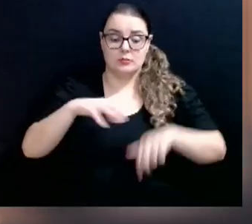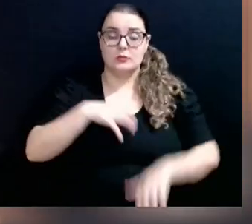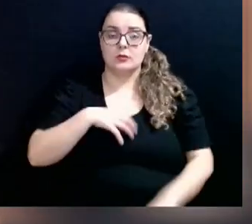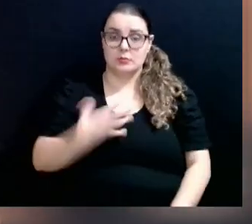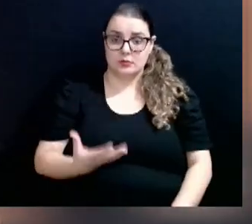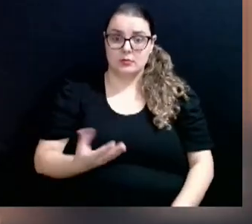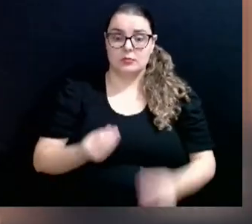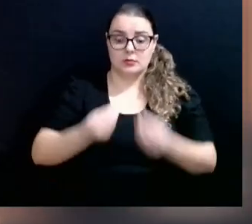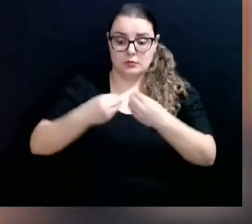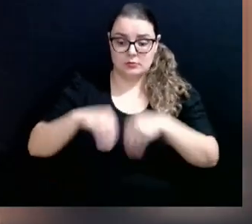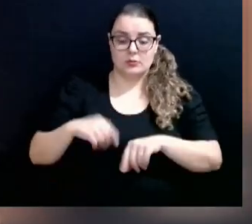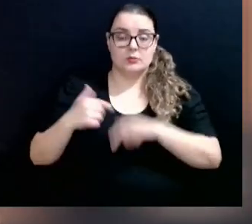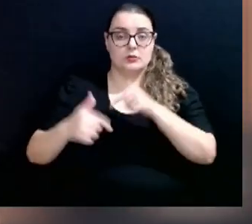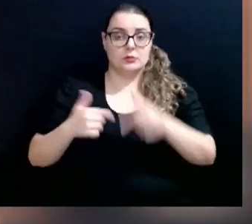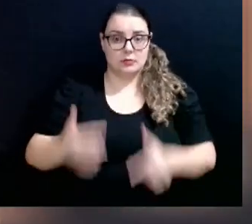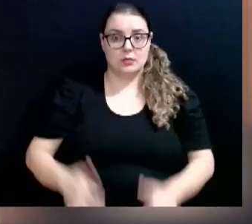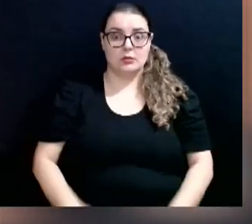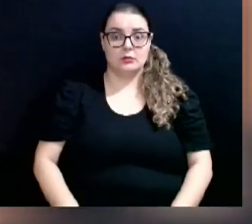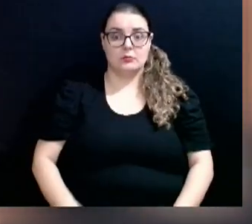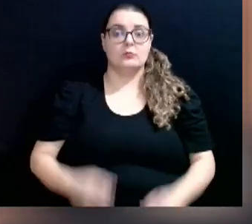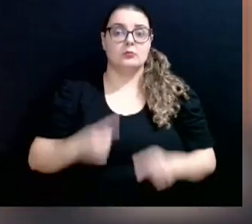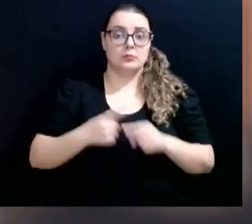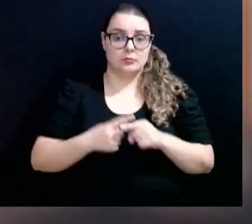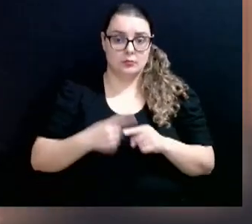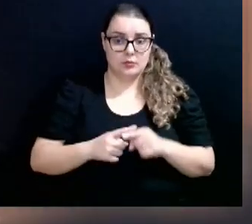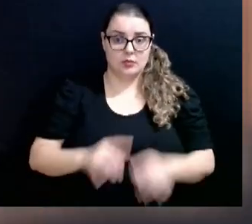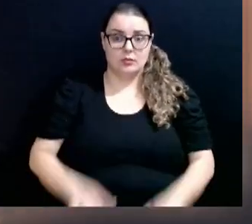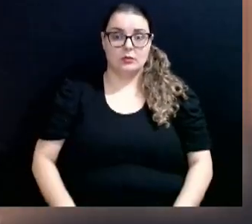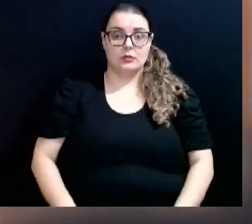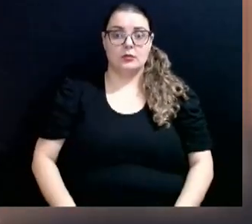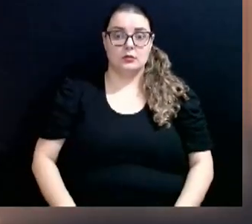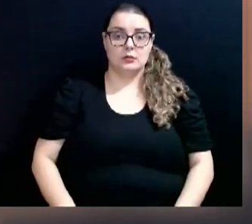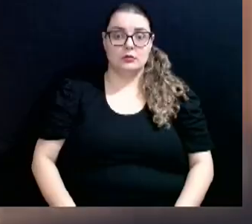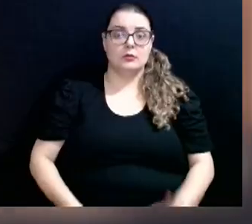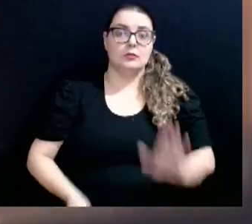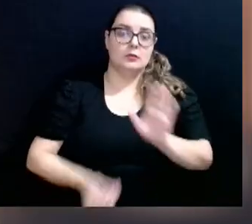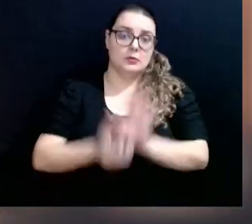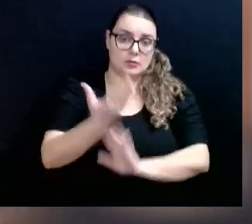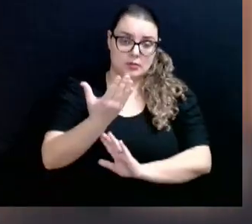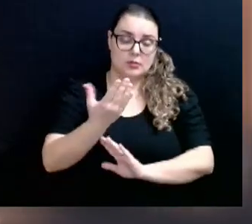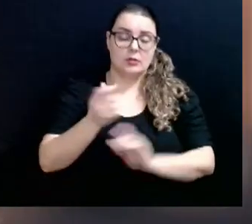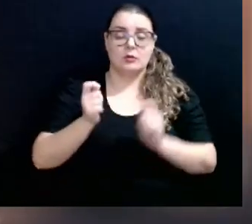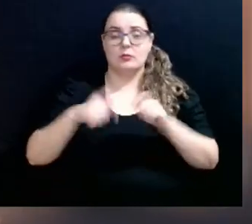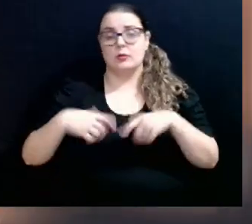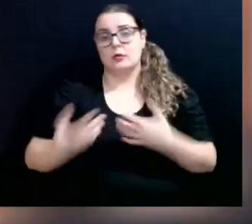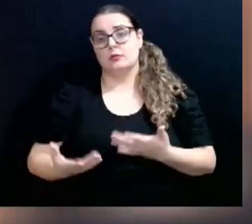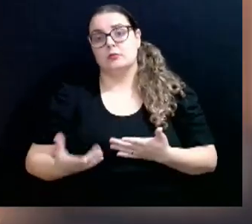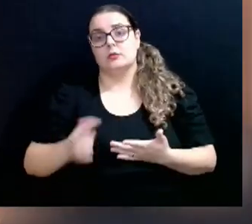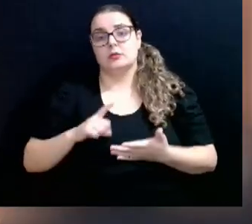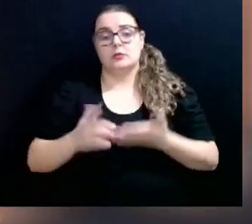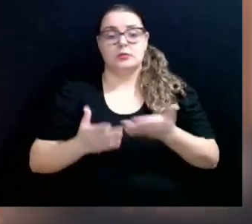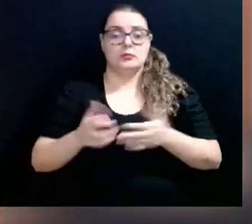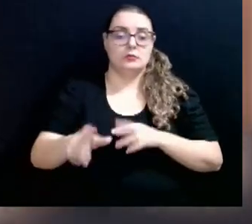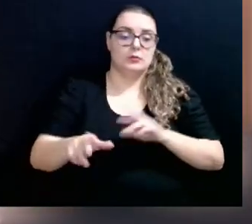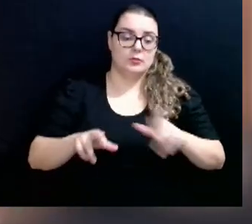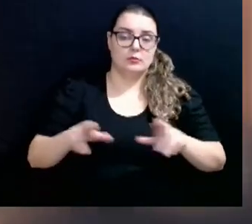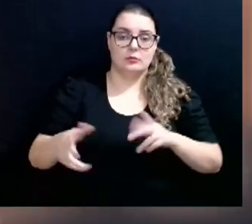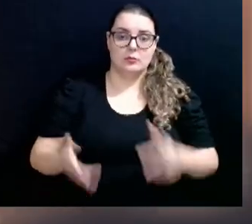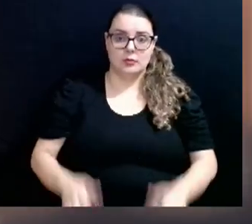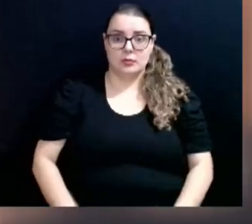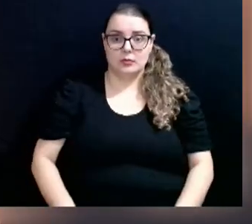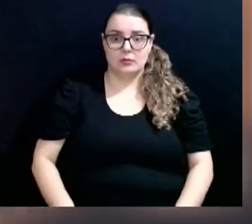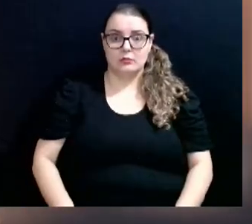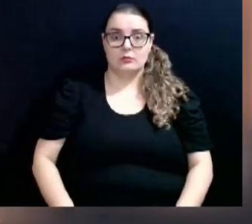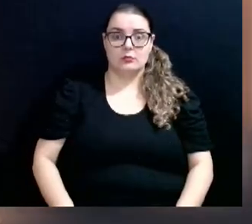trabalho, porque, inclusive, cria a possibilidade de se ter um tratamento diferenciado, quebra um dos principais princípios